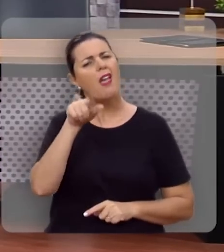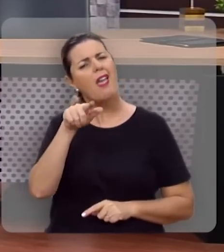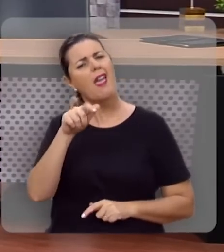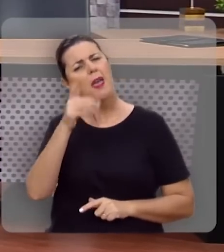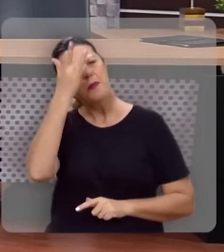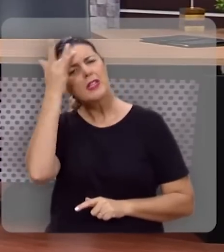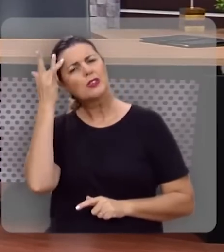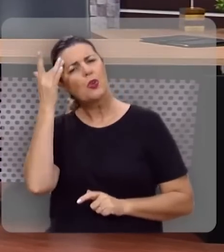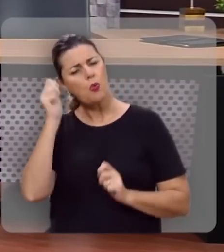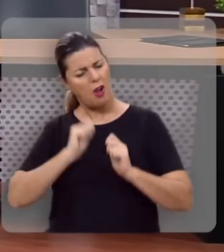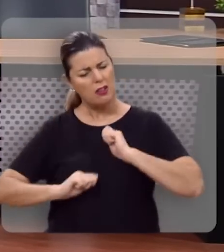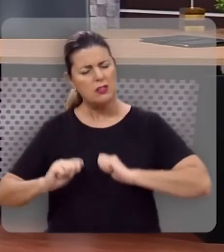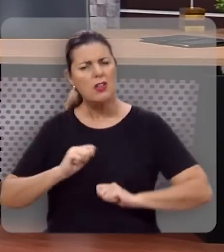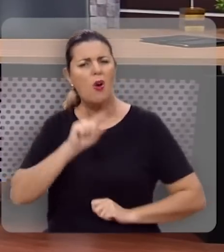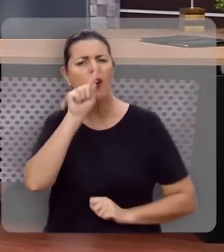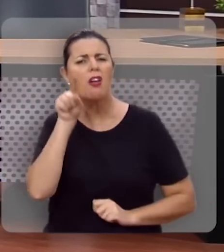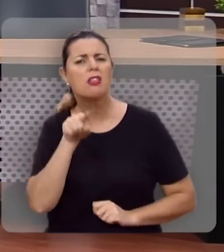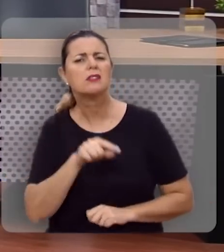Você é uma pessoa ansiosa?